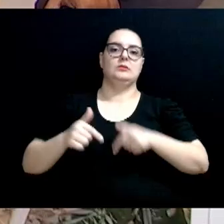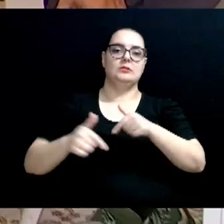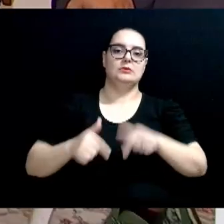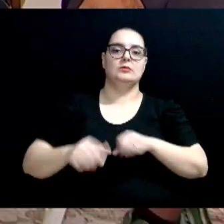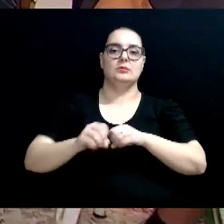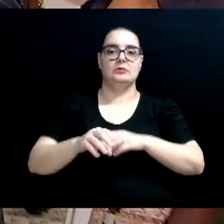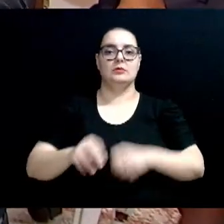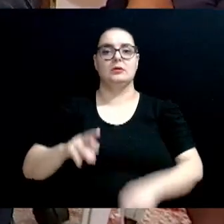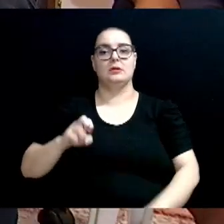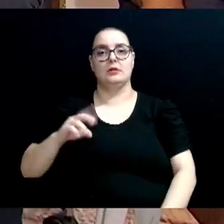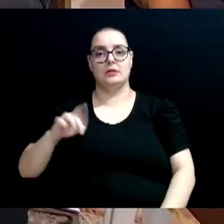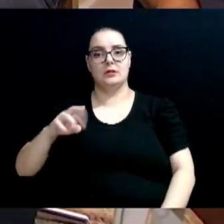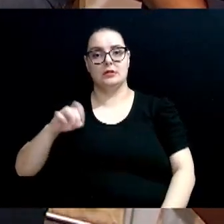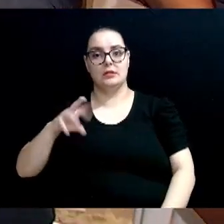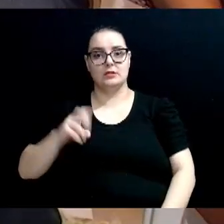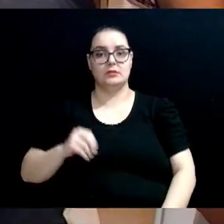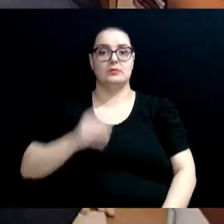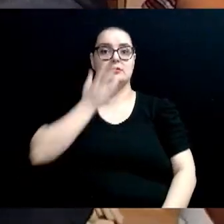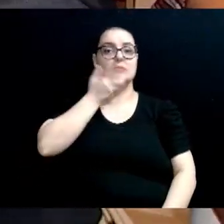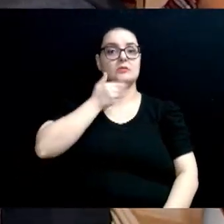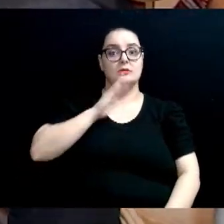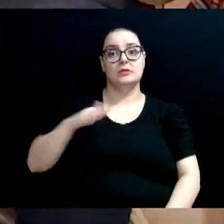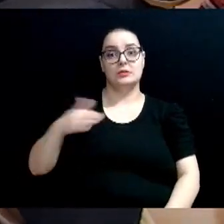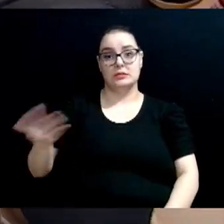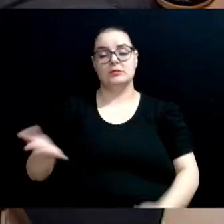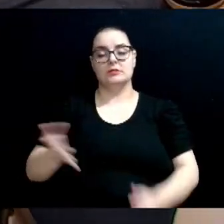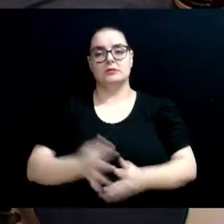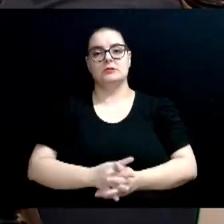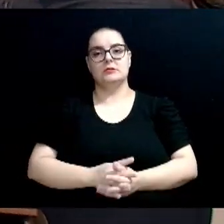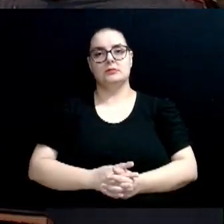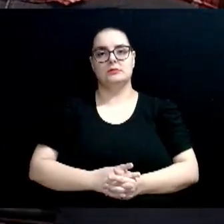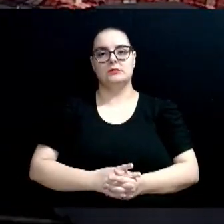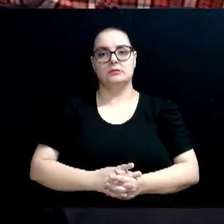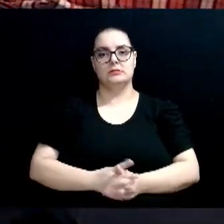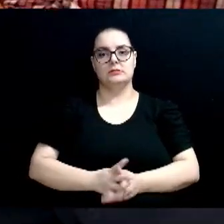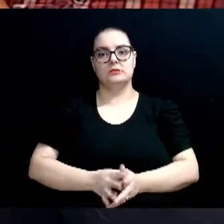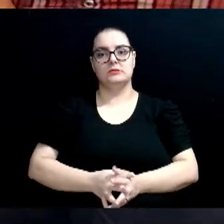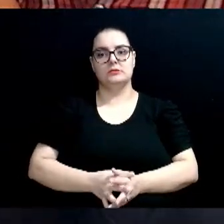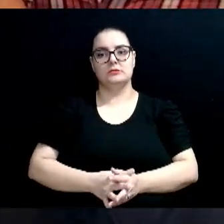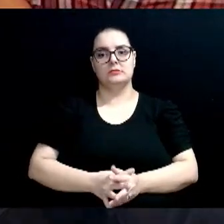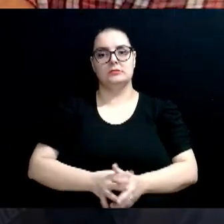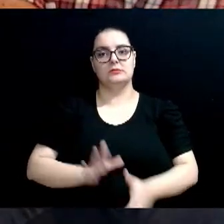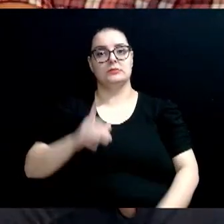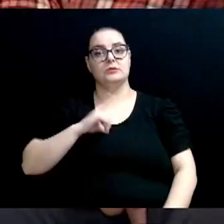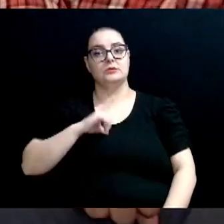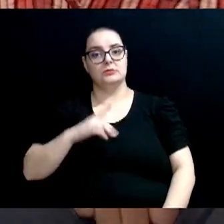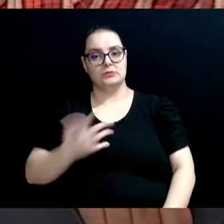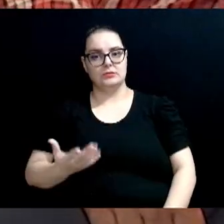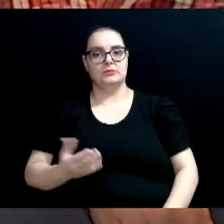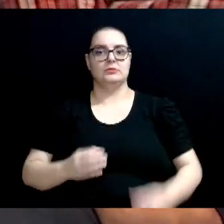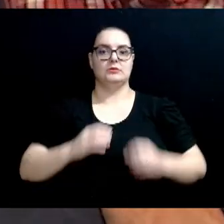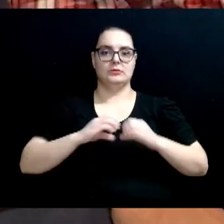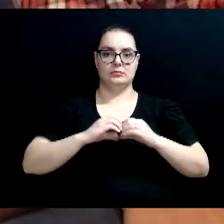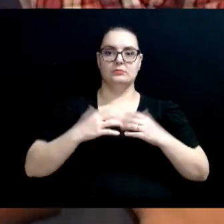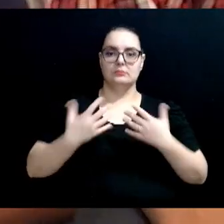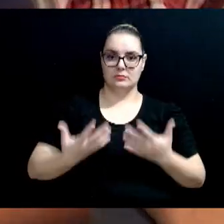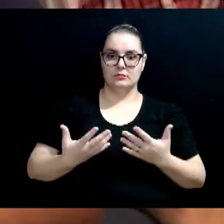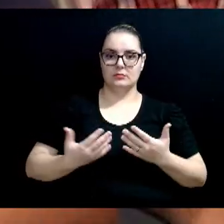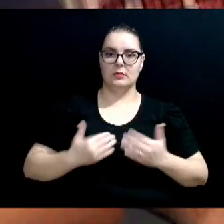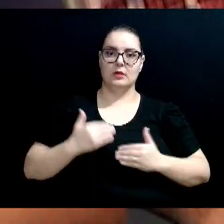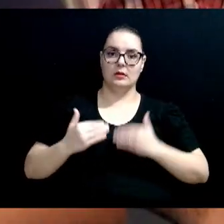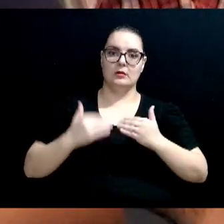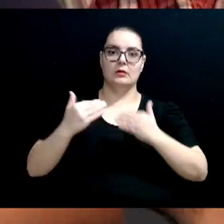com essas crianças, né? Então já tinha um certo amor que vinha nascendo ali